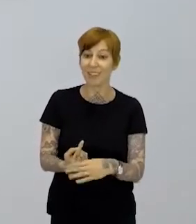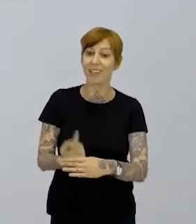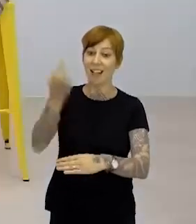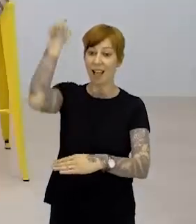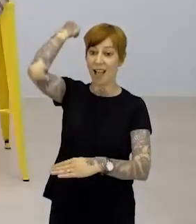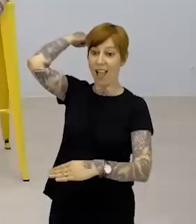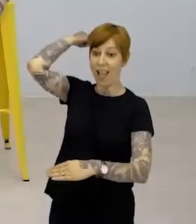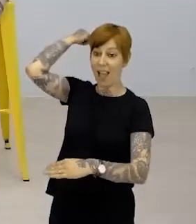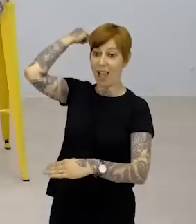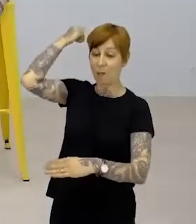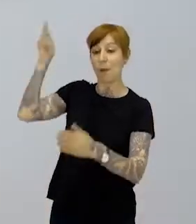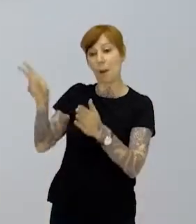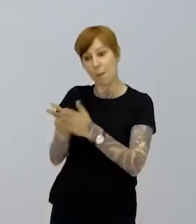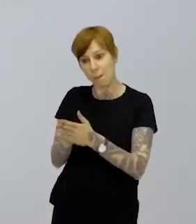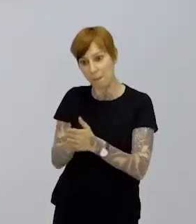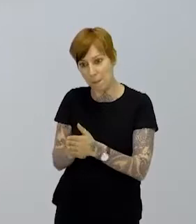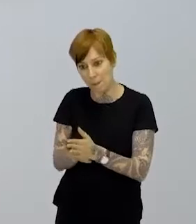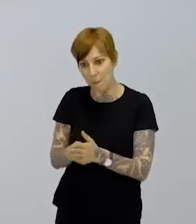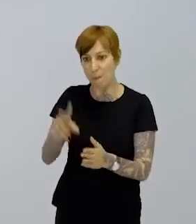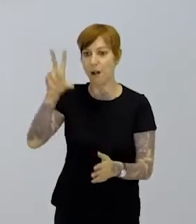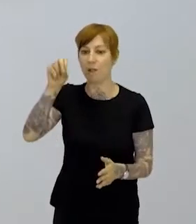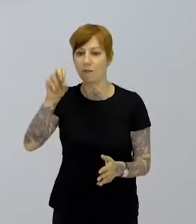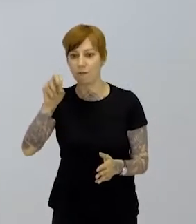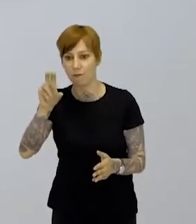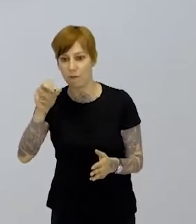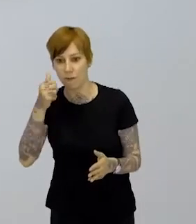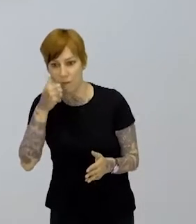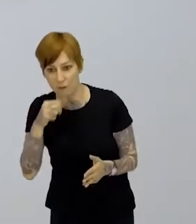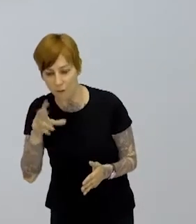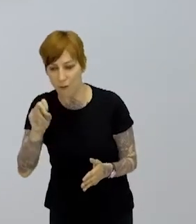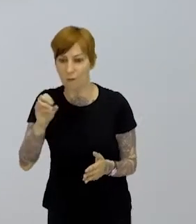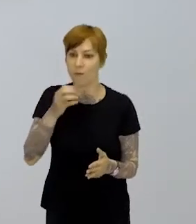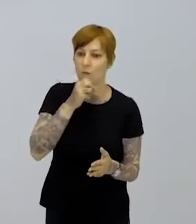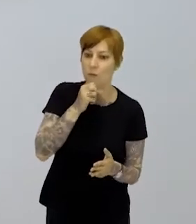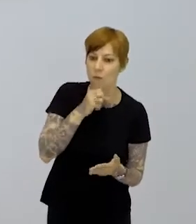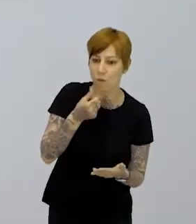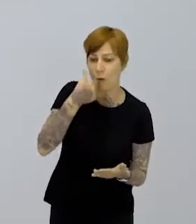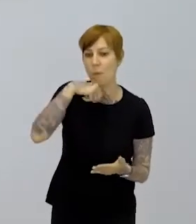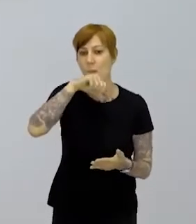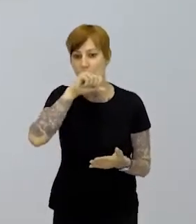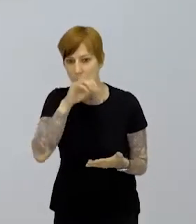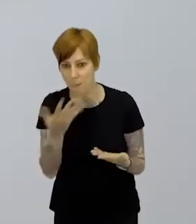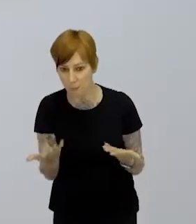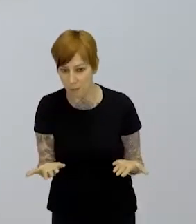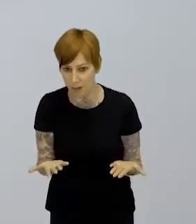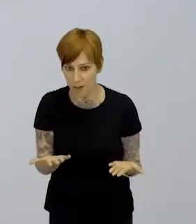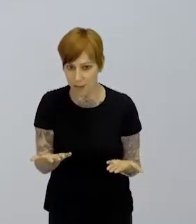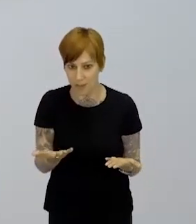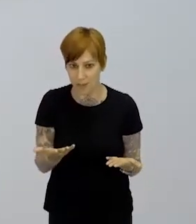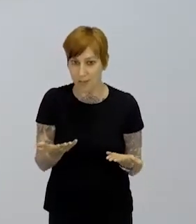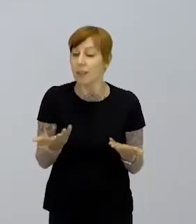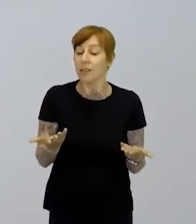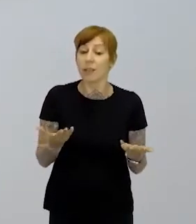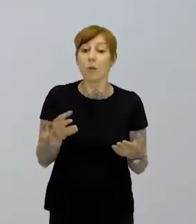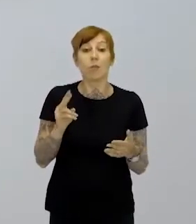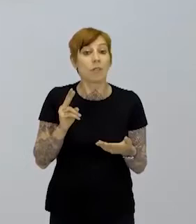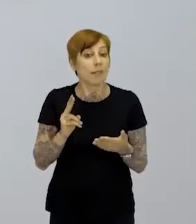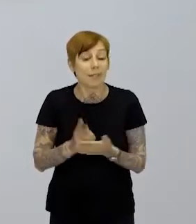mais presente um determinado hábito, mais ele vai entrando dentro de uma ótica